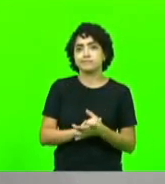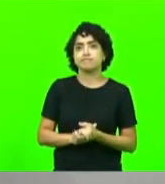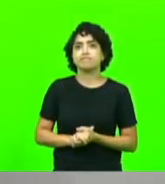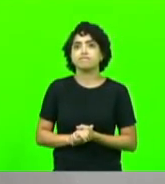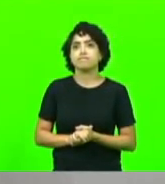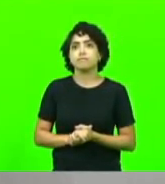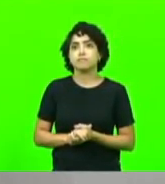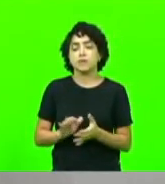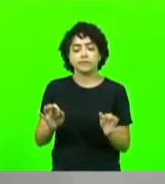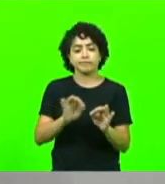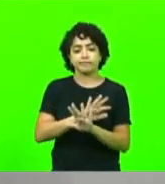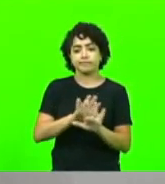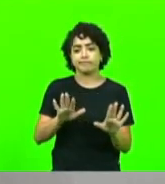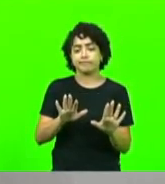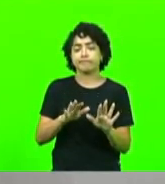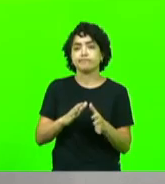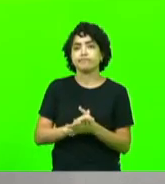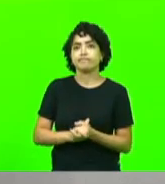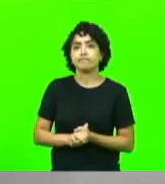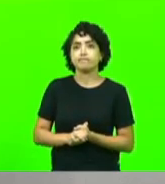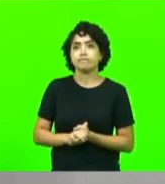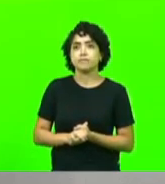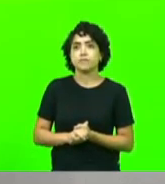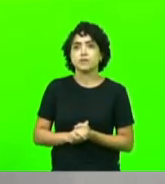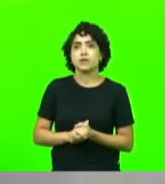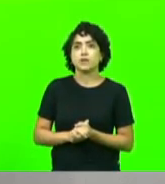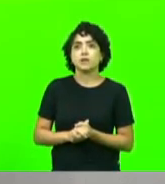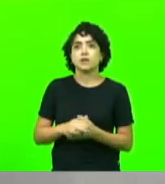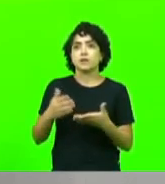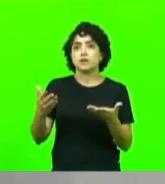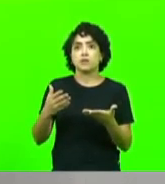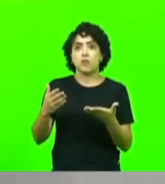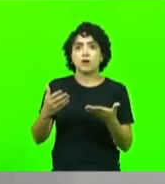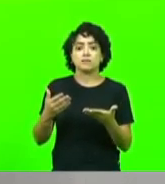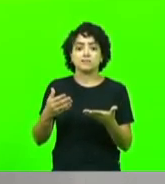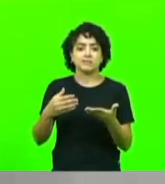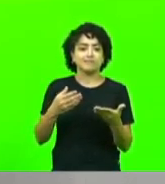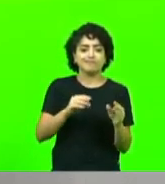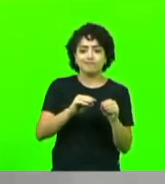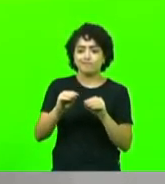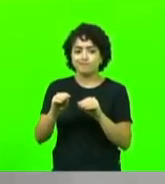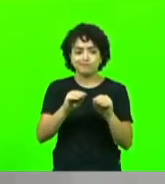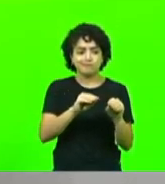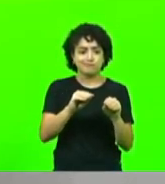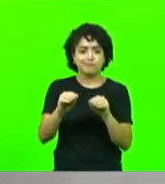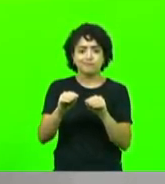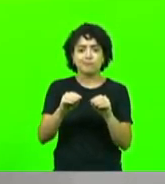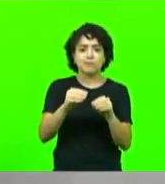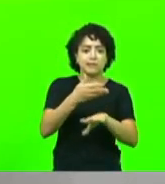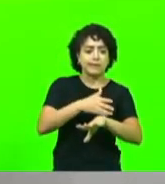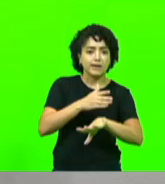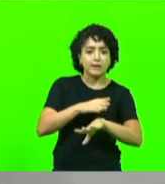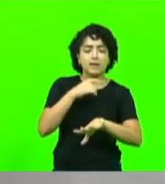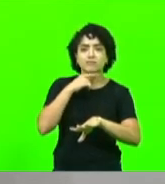e acabou. Mais nada disso. E uma quadra que você não tem condição nem de deslocar por ela. Que a gente conhece as quadras de esporte aqui no